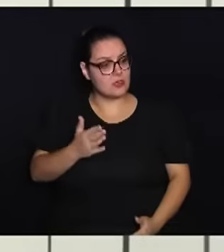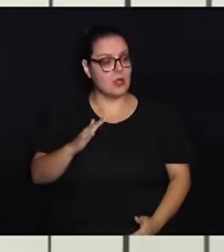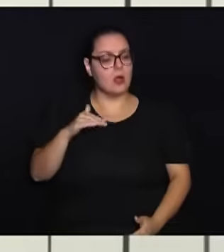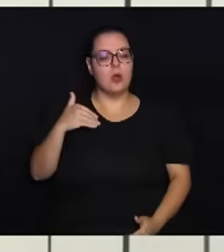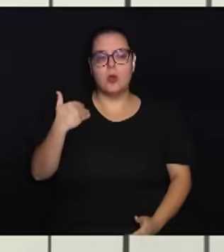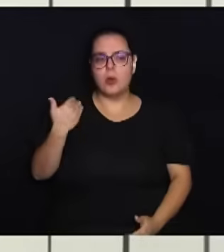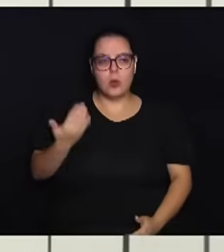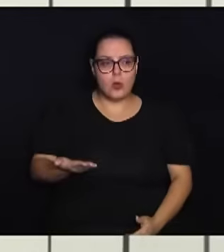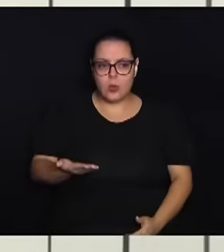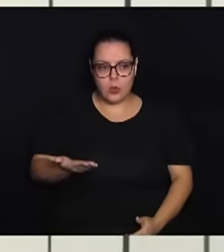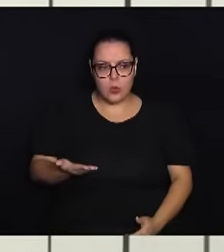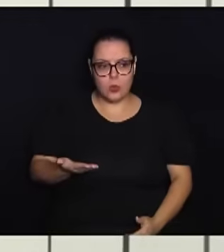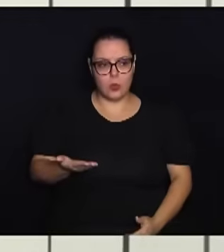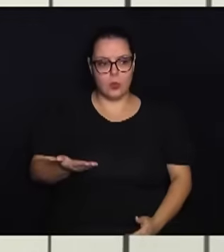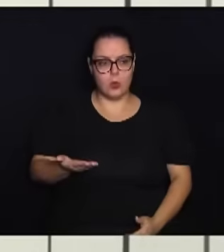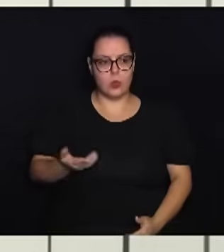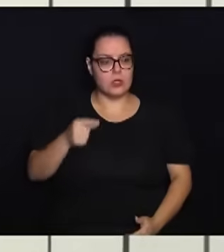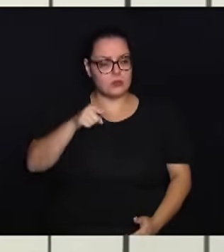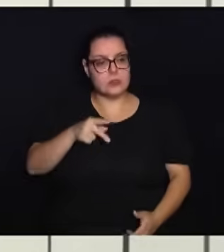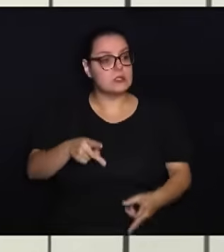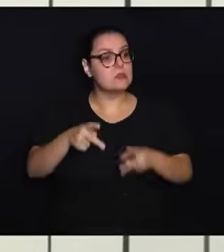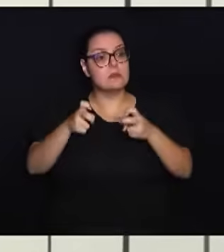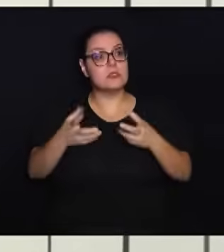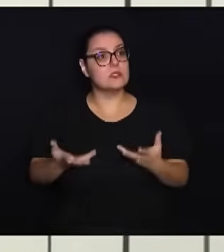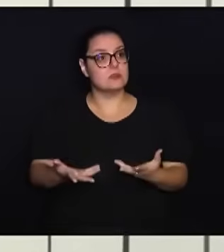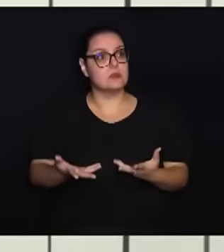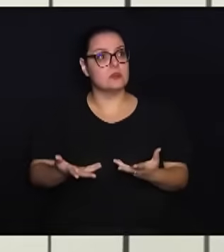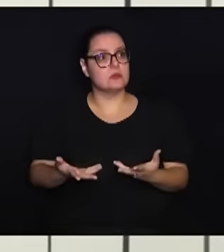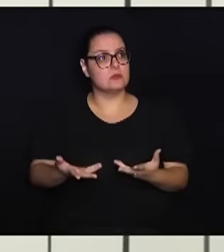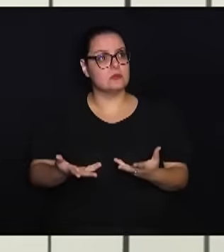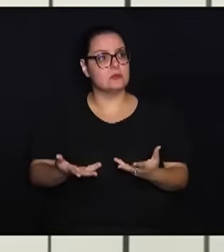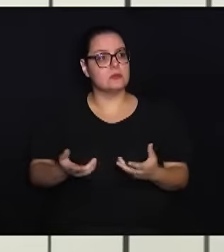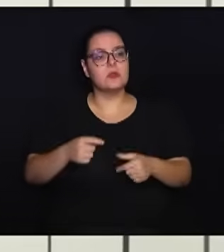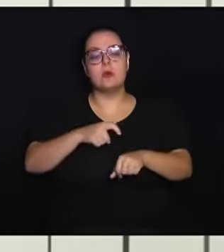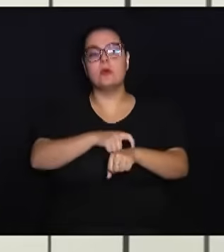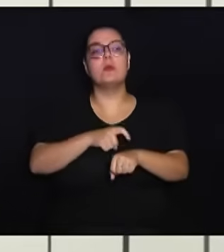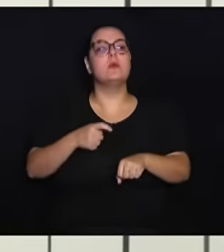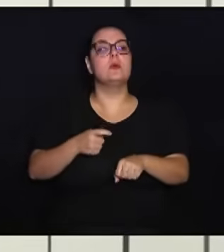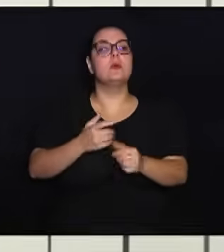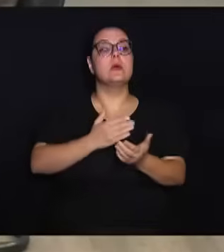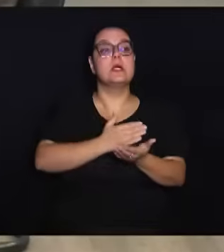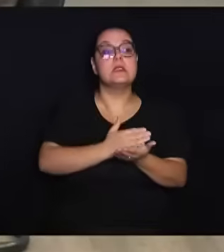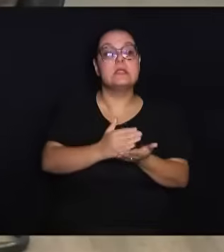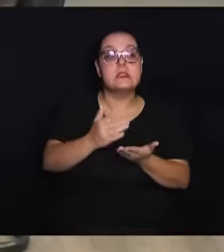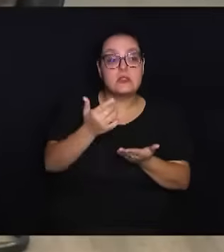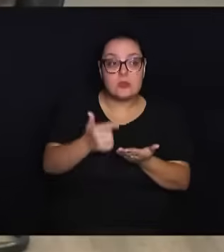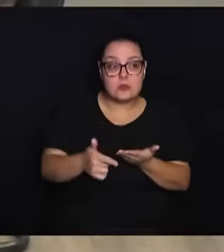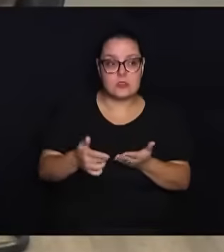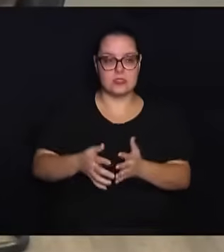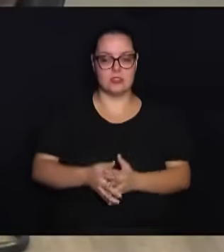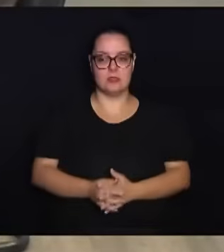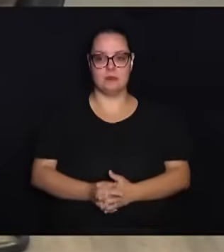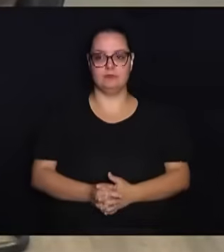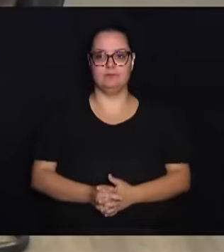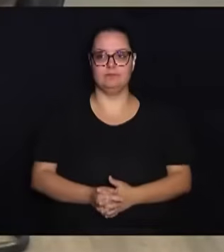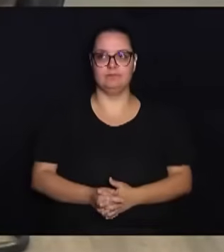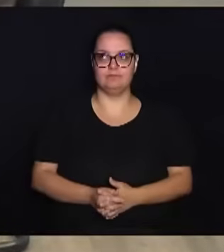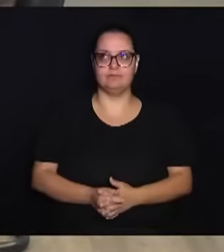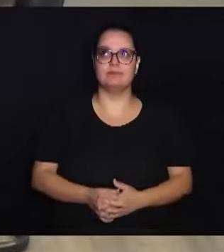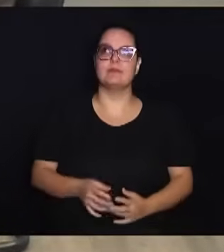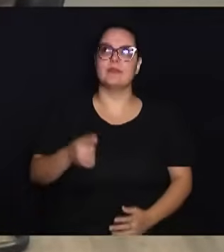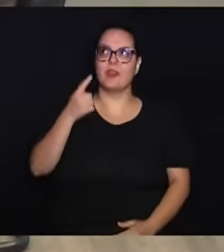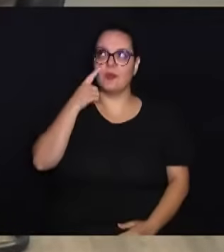que você percebeu que estava no momento de recomeçar?